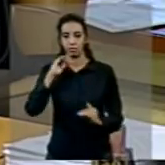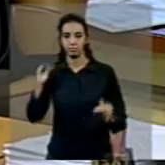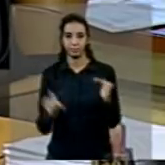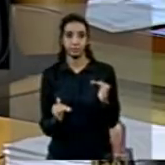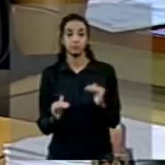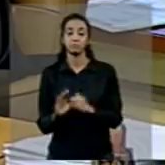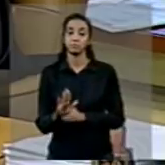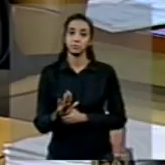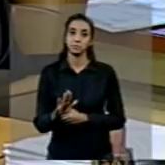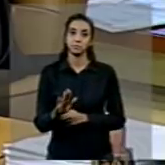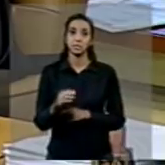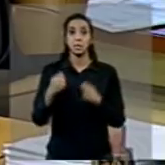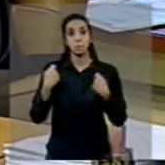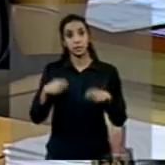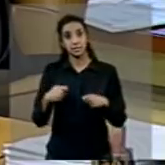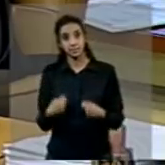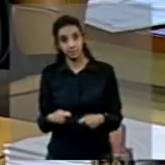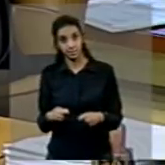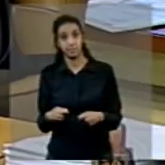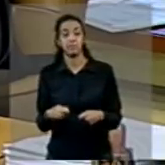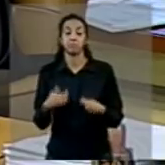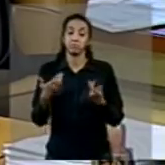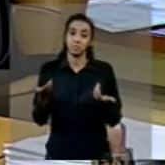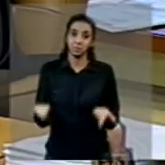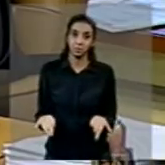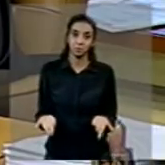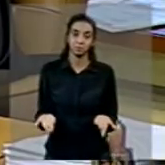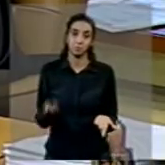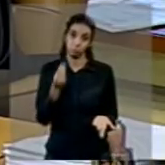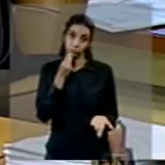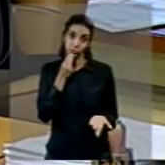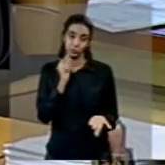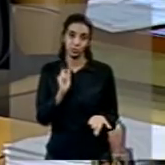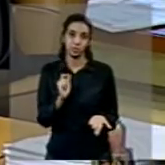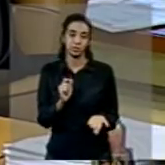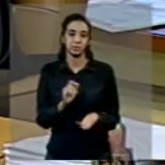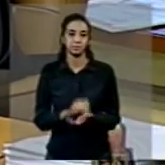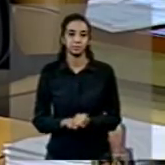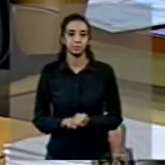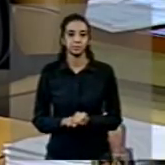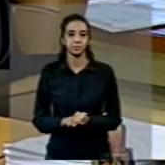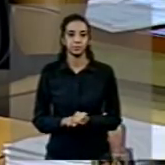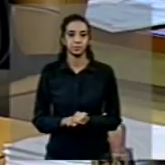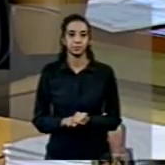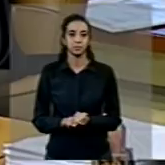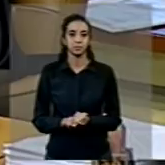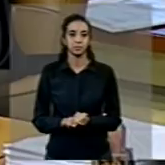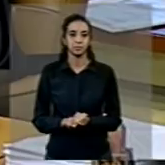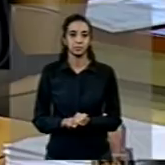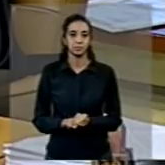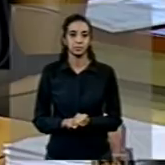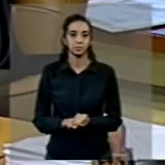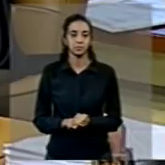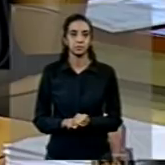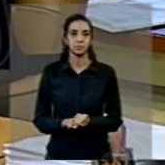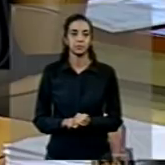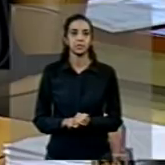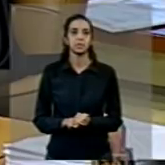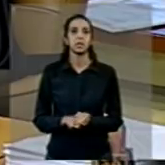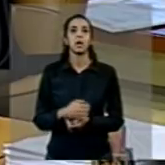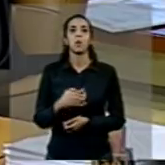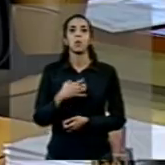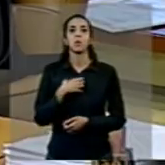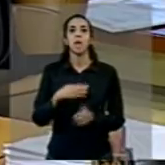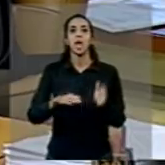seria preciso e é necessário examinar se a convocação dos eleitores pela forma de